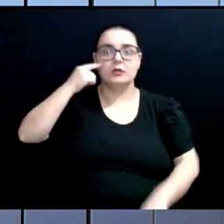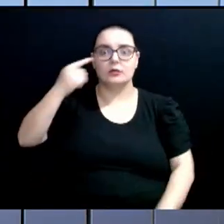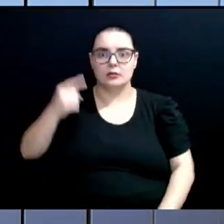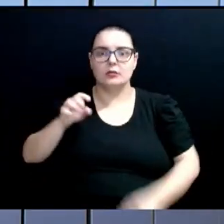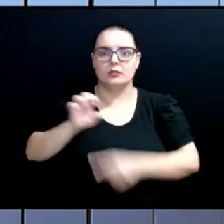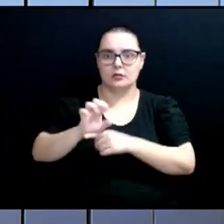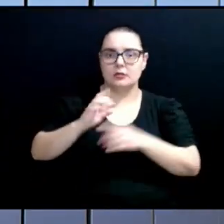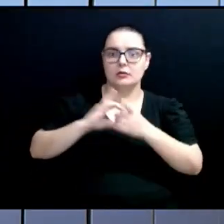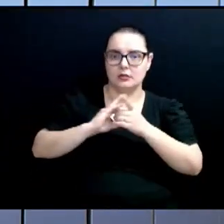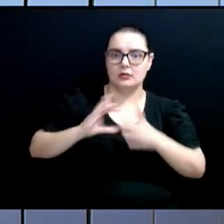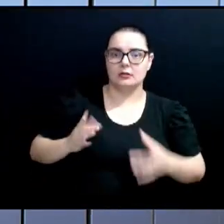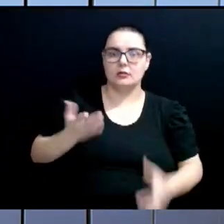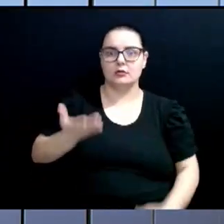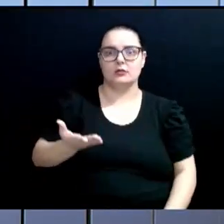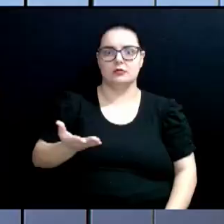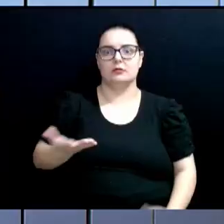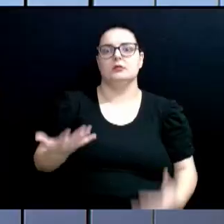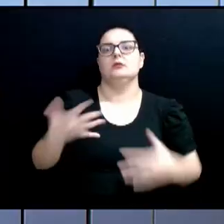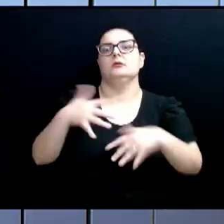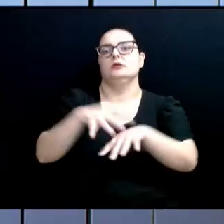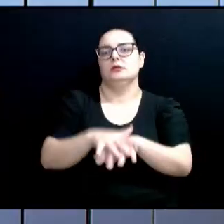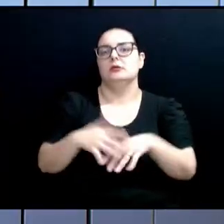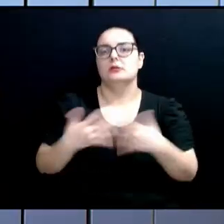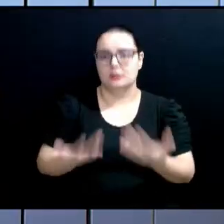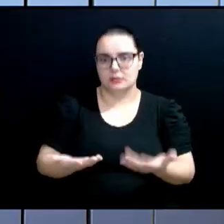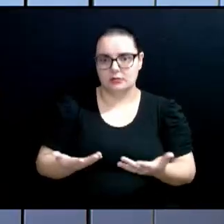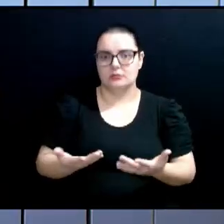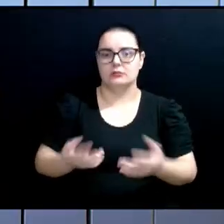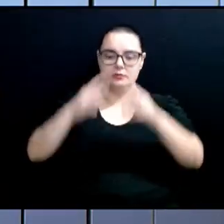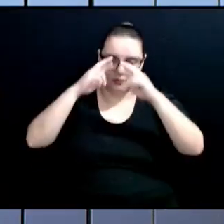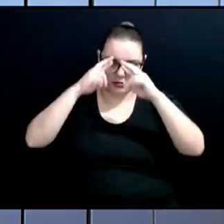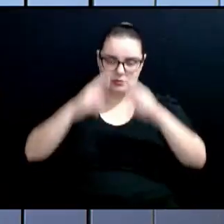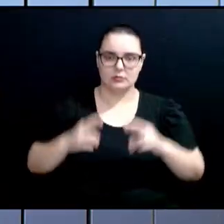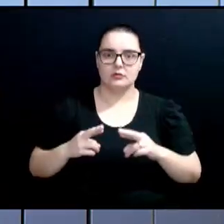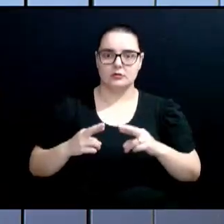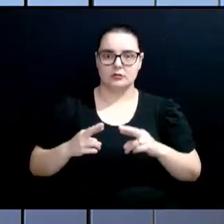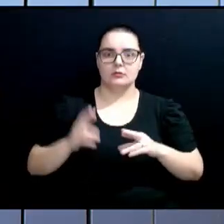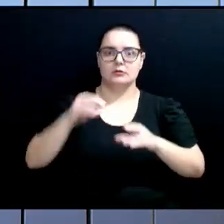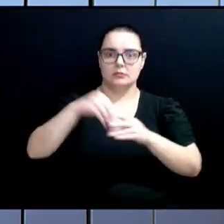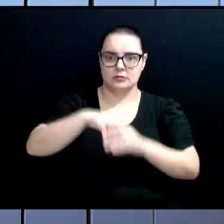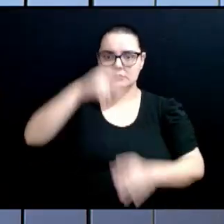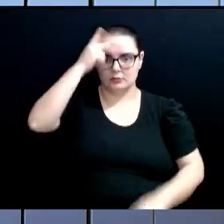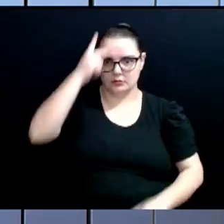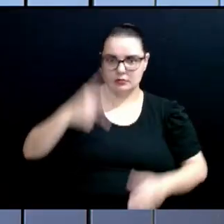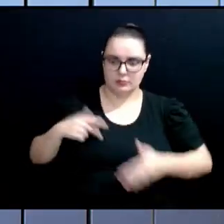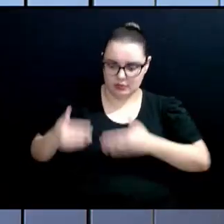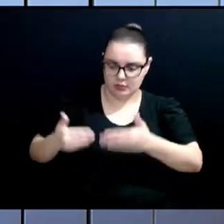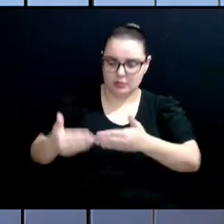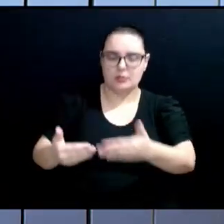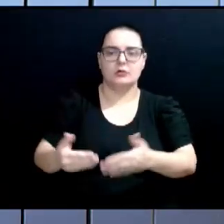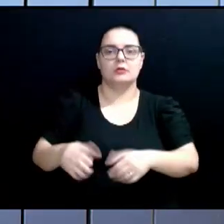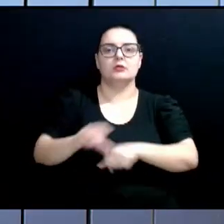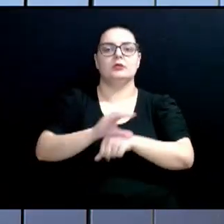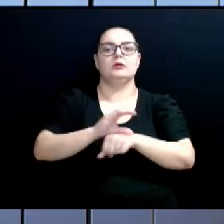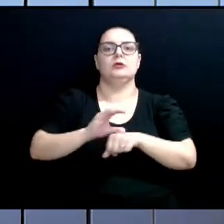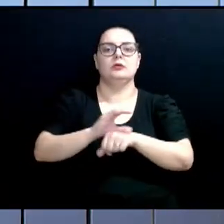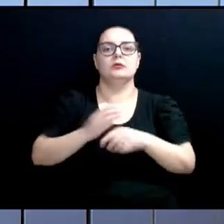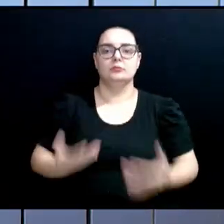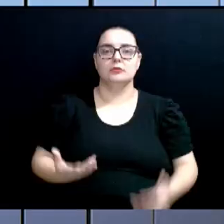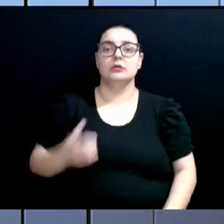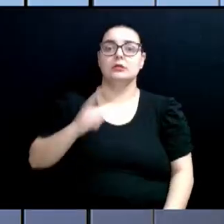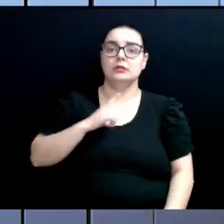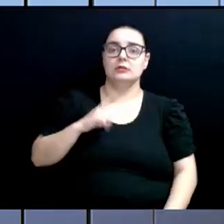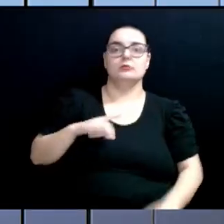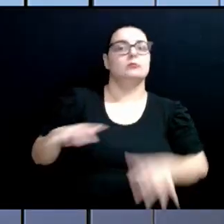ela está inserida, ela foi respeitada, ela está inserida dentro do próprio processo da Constituição. Né? Então, houve muita mobilização